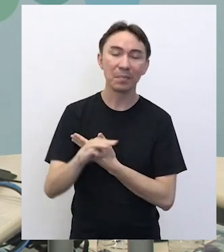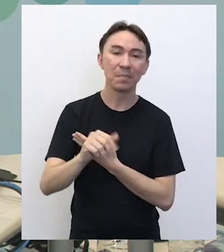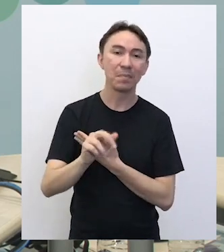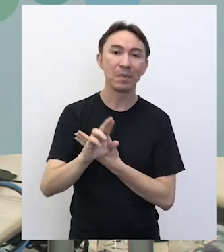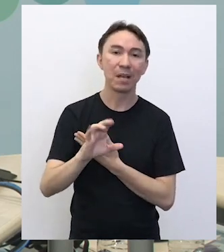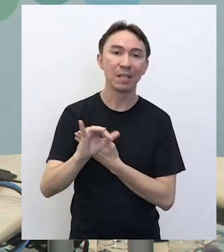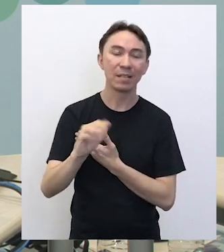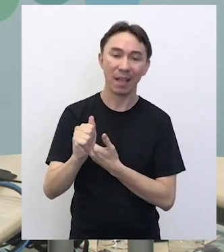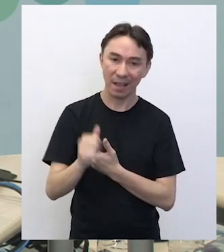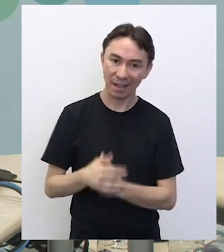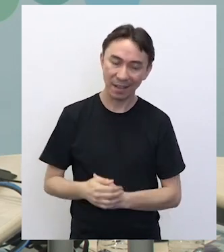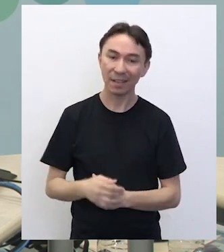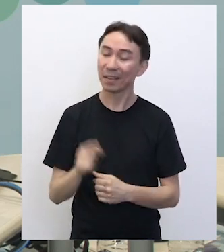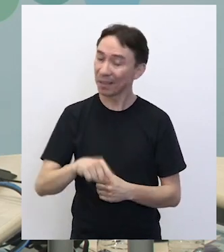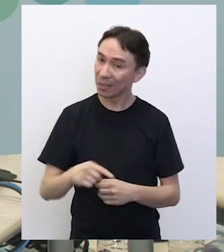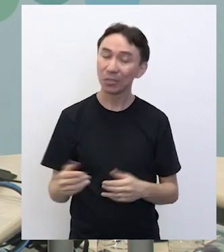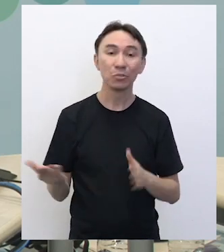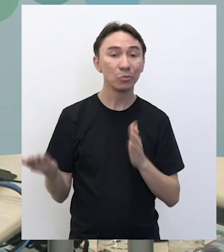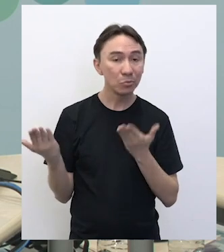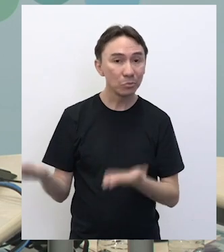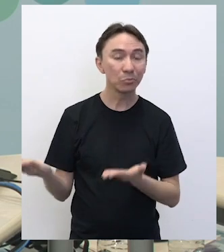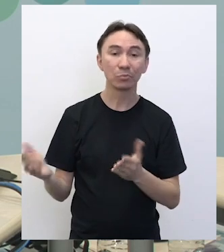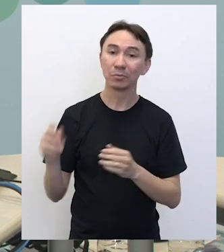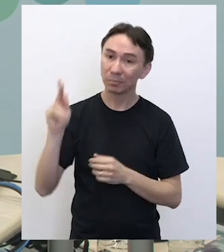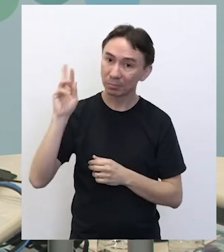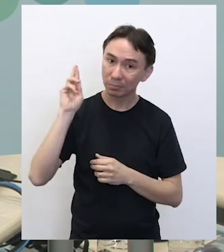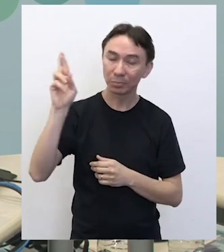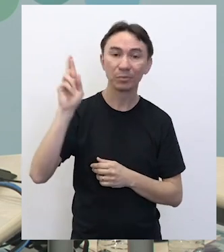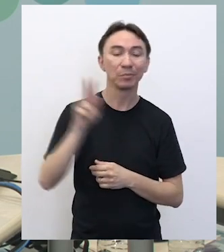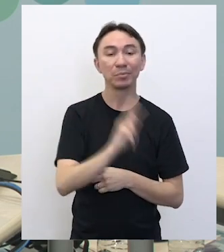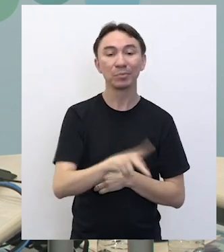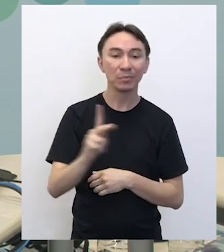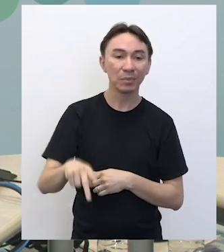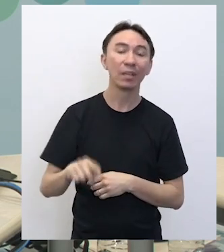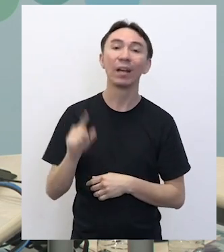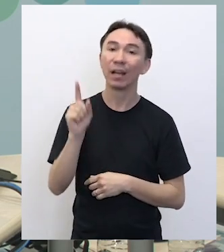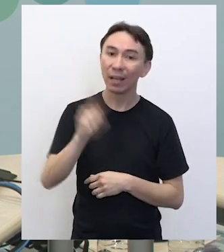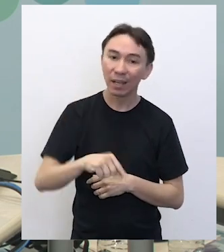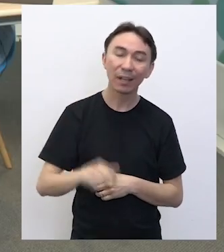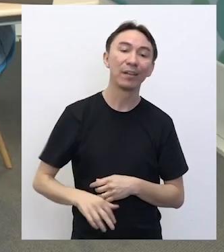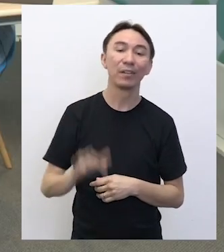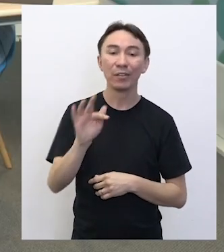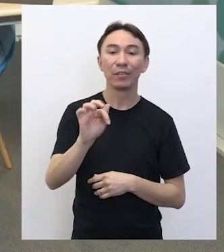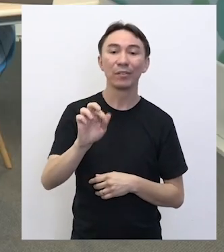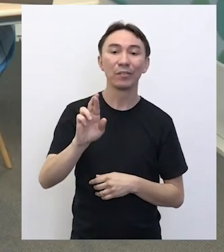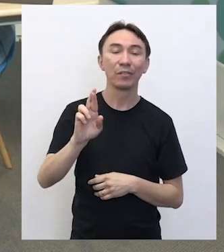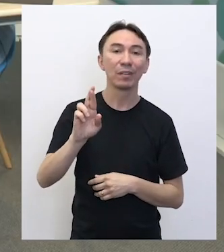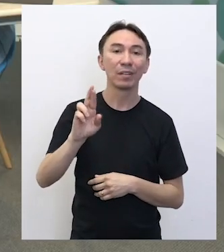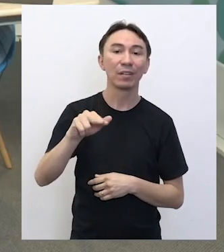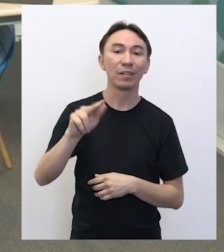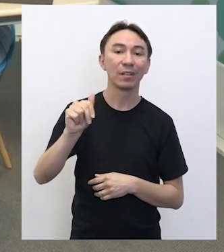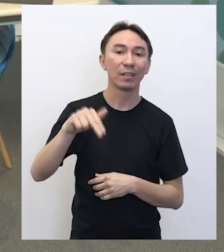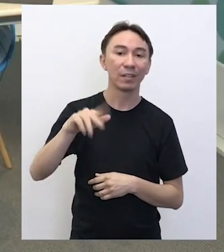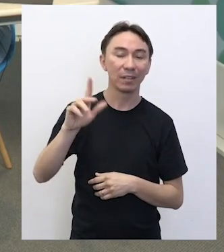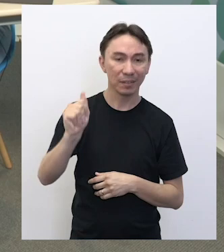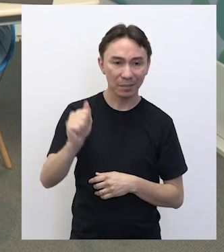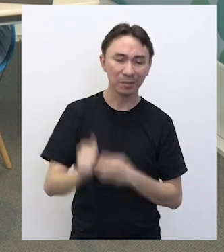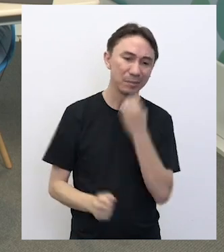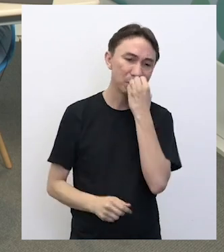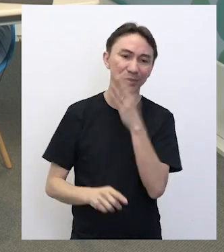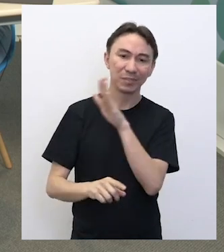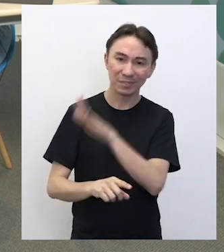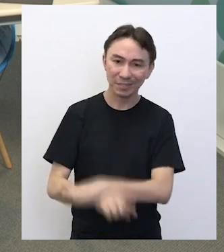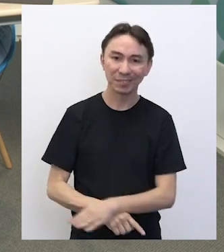e apresento a vocês a professora que irá ministrar a nossa aula de hoje, que é a professora Maria Fernanda. Boa tarde, professora. Obrigada, Marcinha.